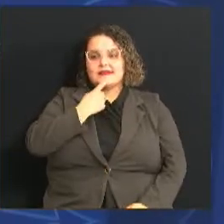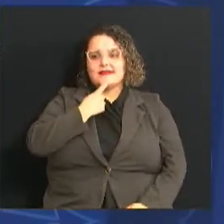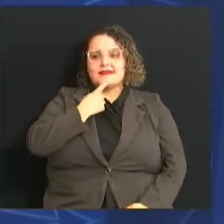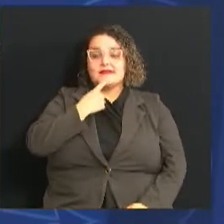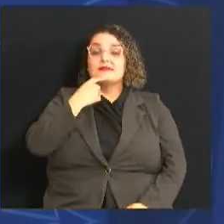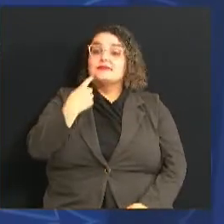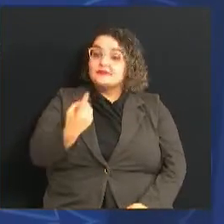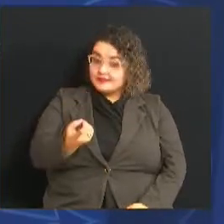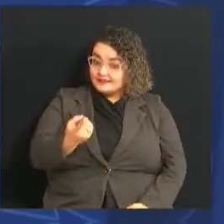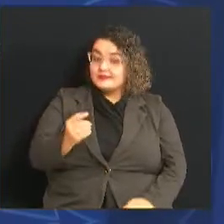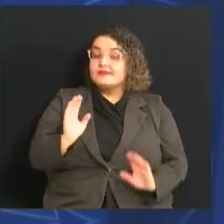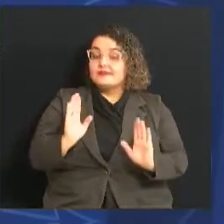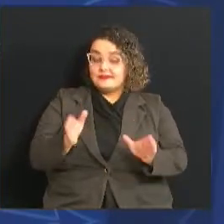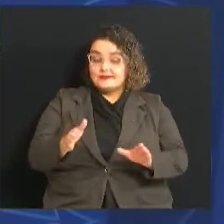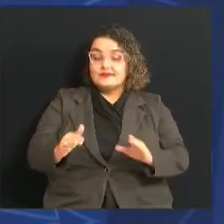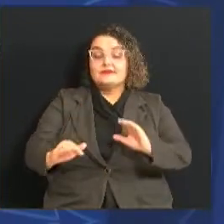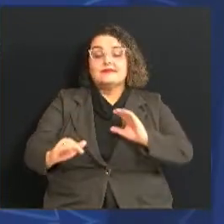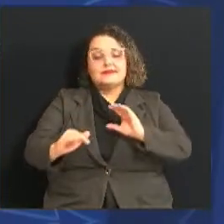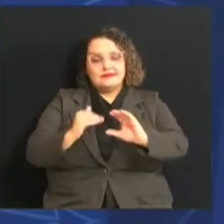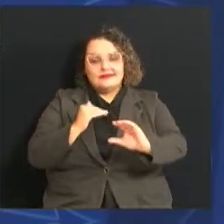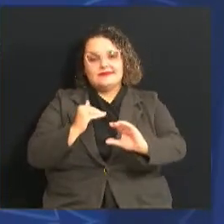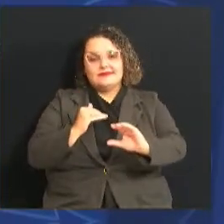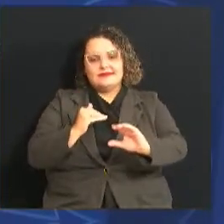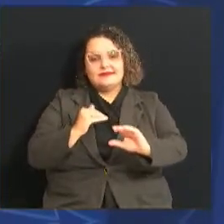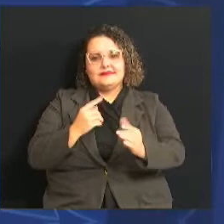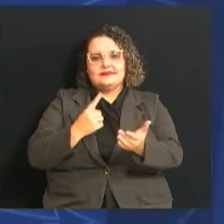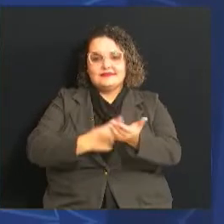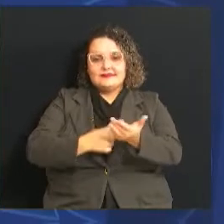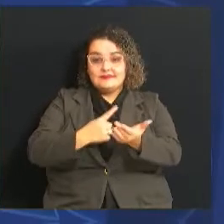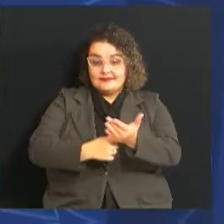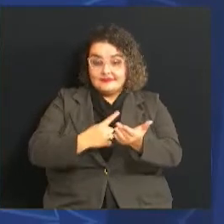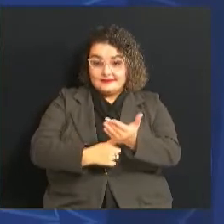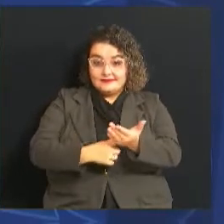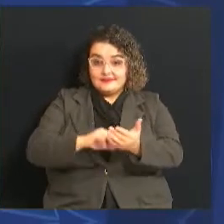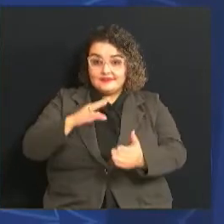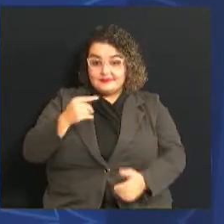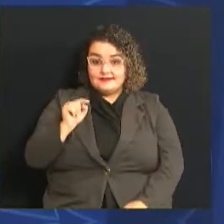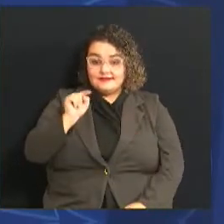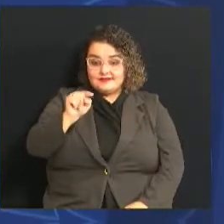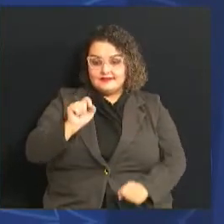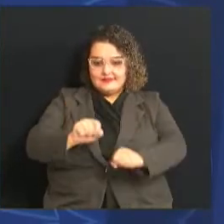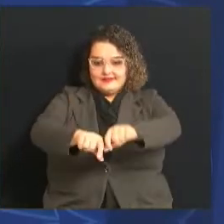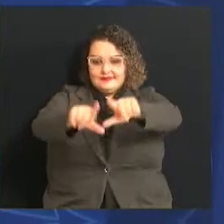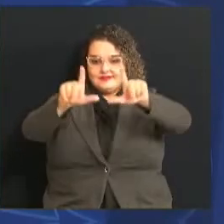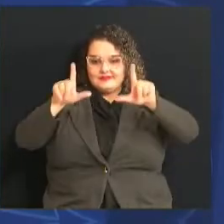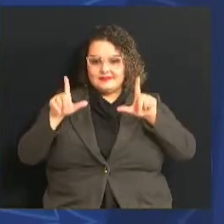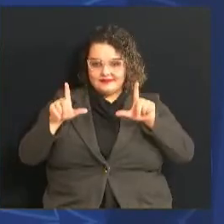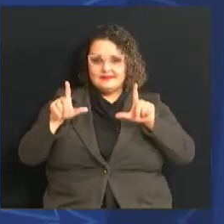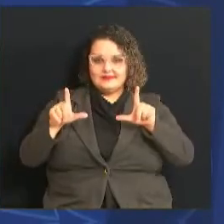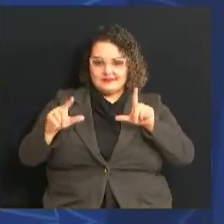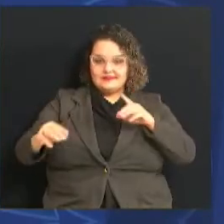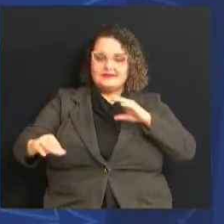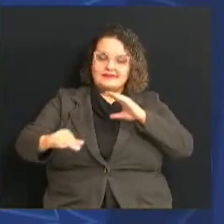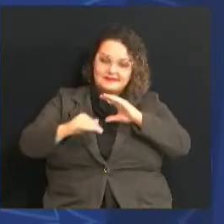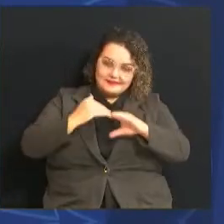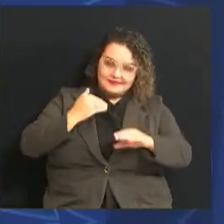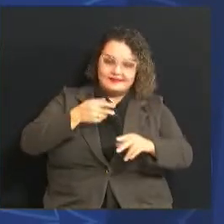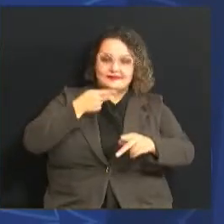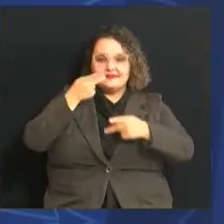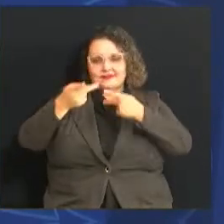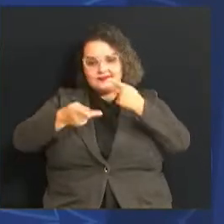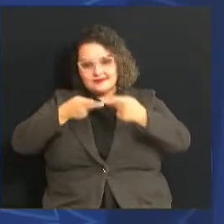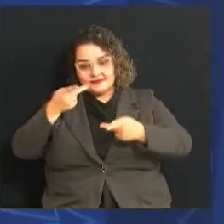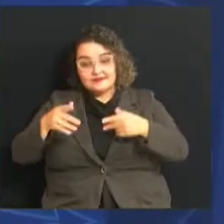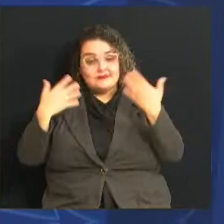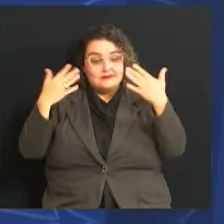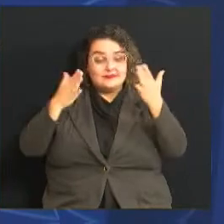já deixa registrado aí na sua agenda, quando você quiser, você abre e manda a sua participação, a sua mensagem, um